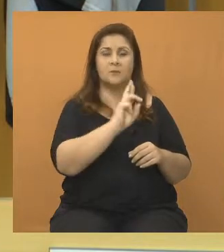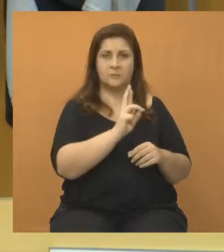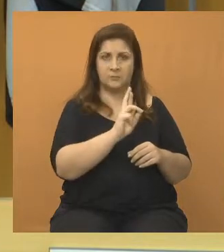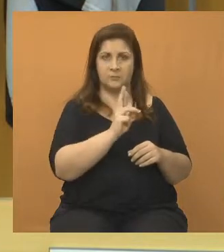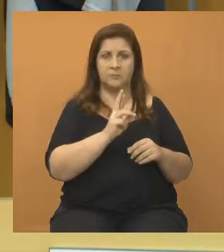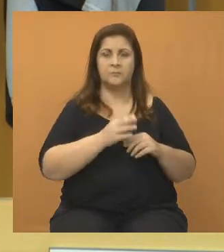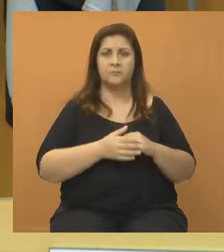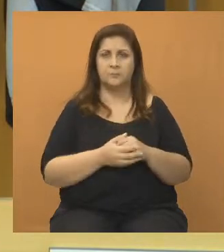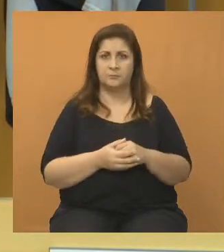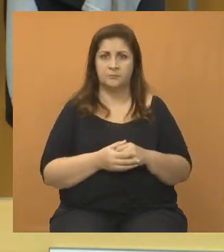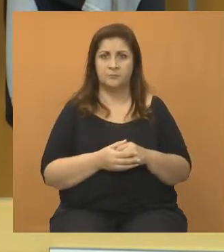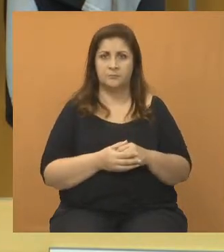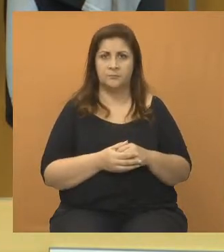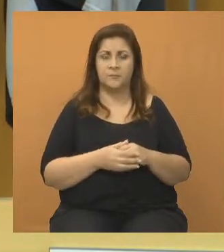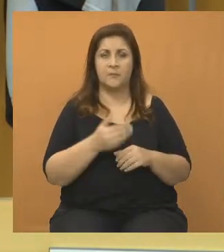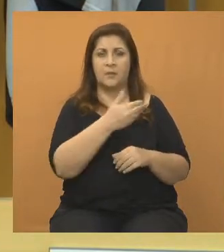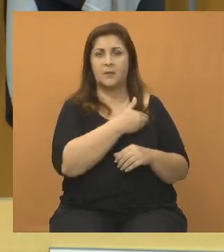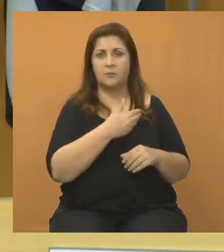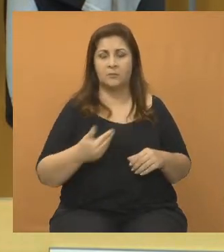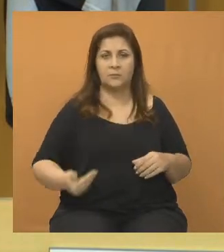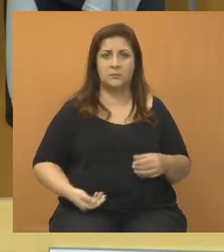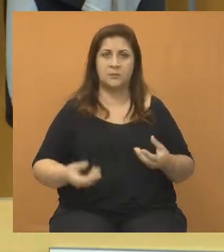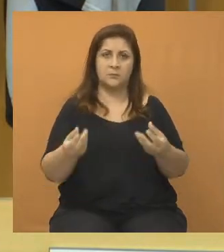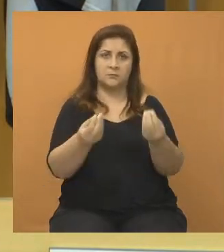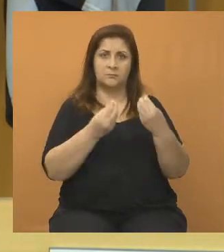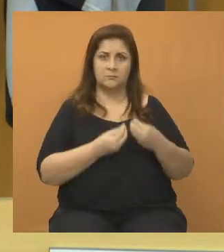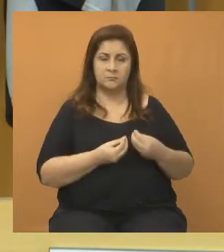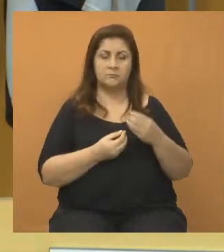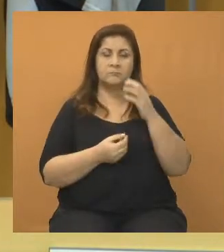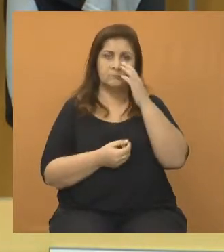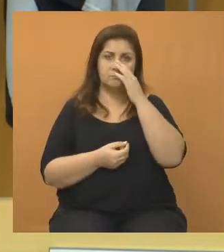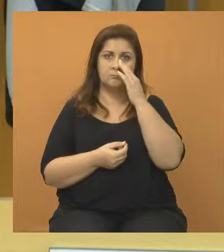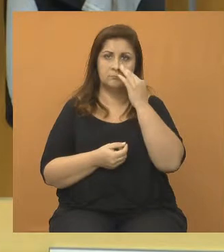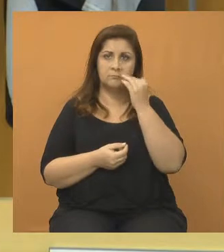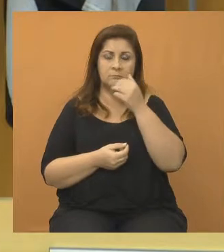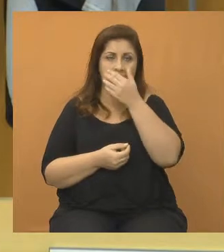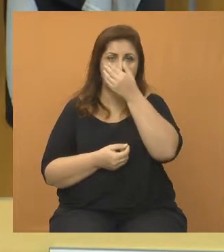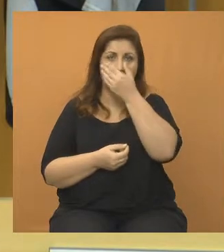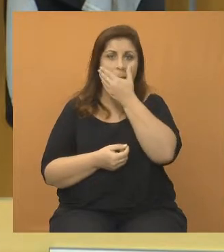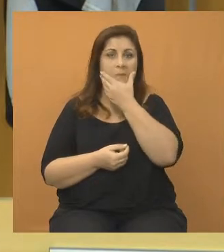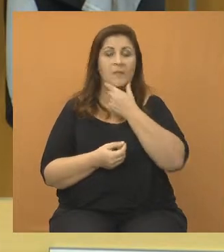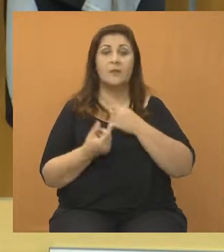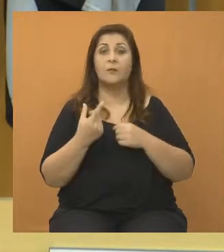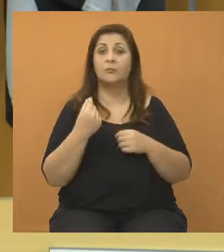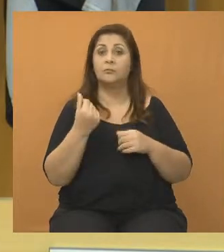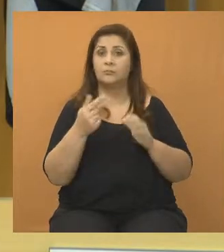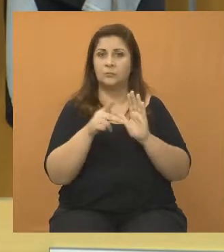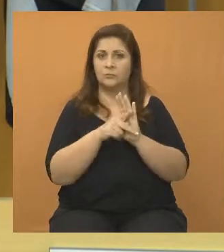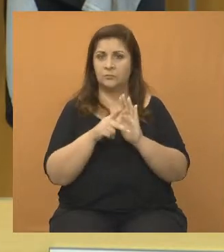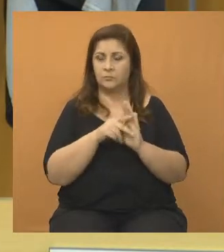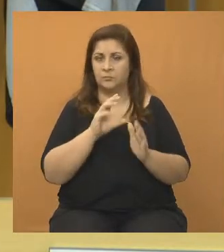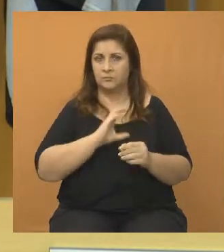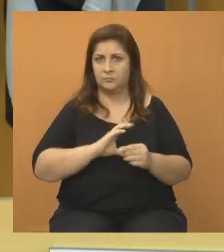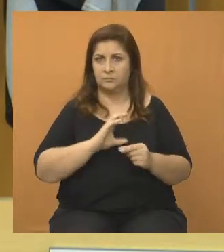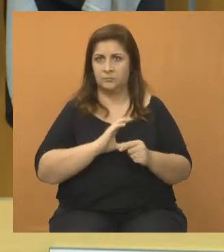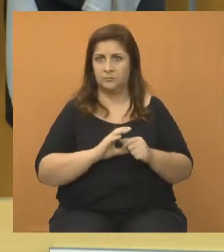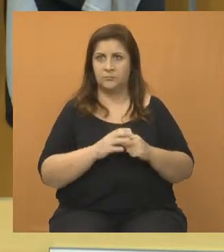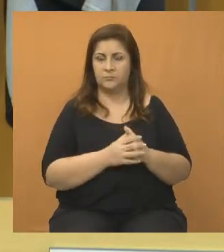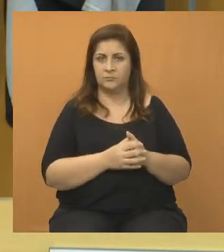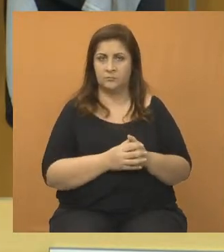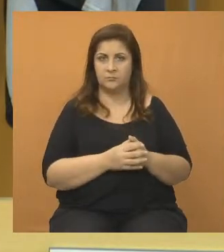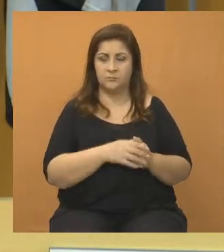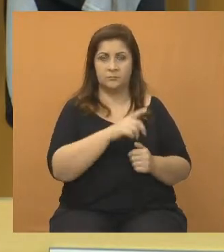repassados pelo Estado e pela União ao município. Então, recursos da prefeitura, municipais, de arrecadação municipal, você